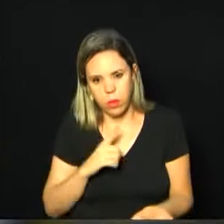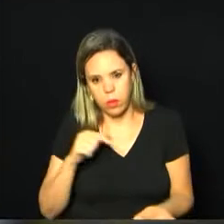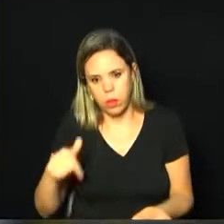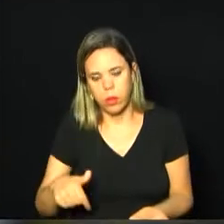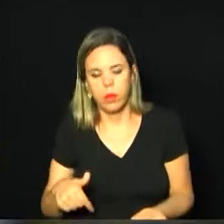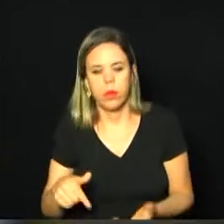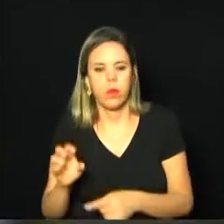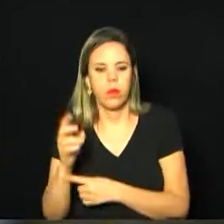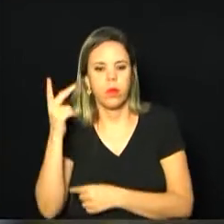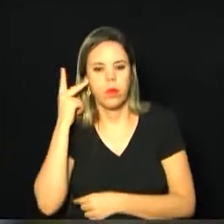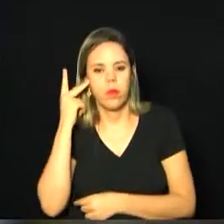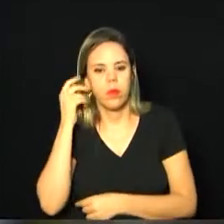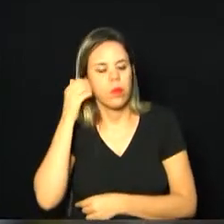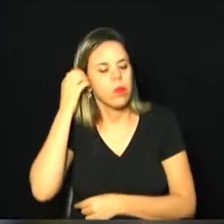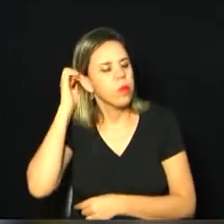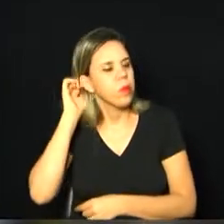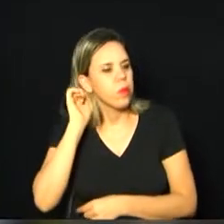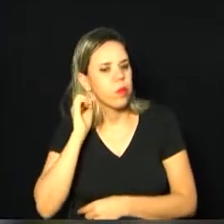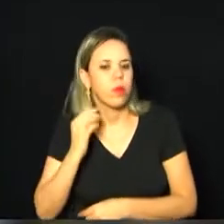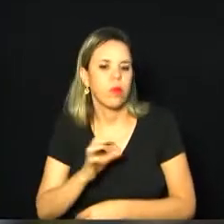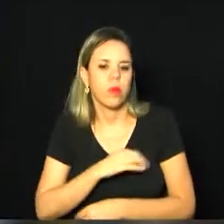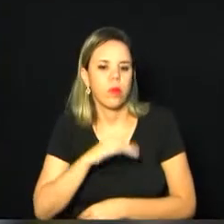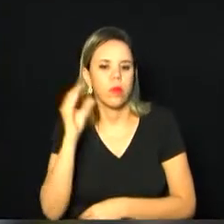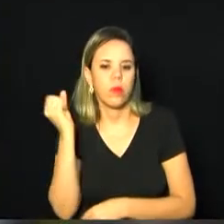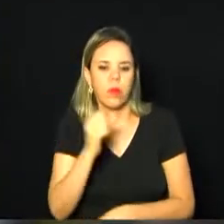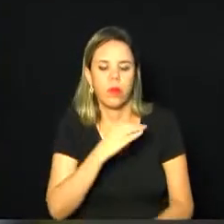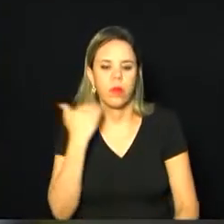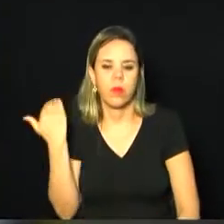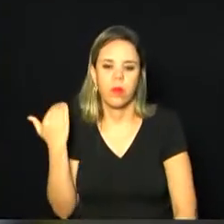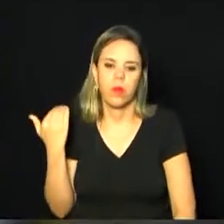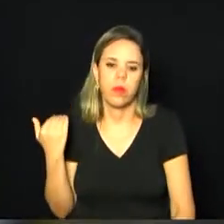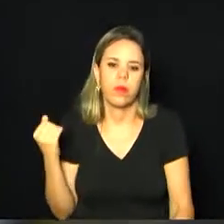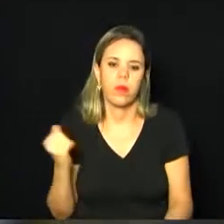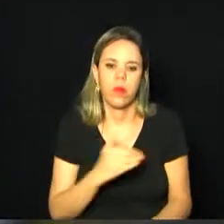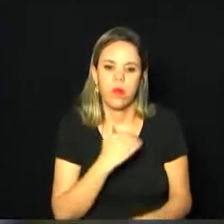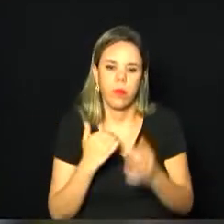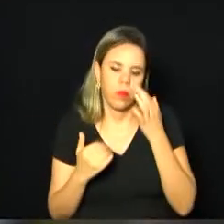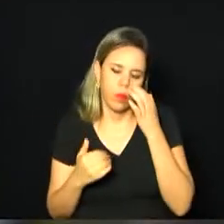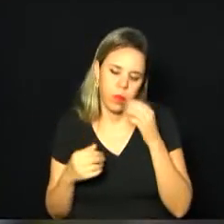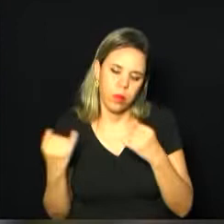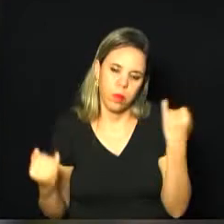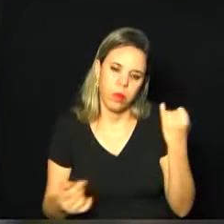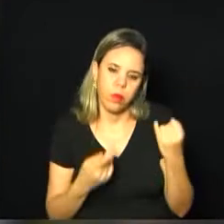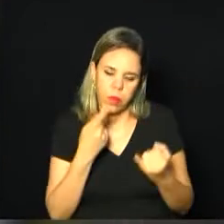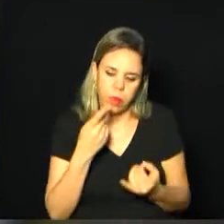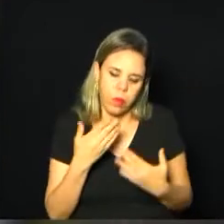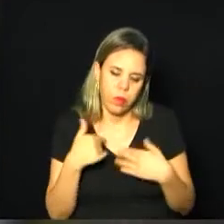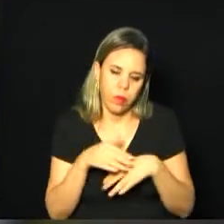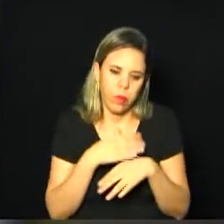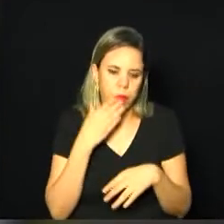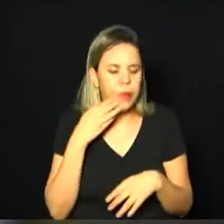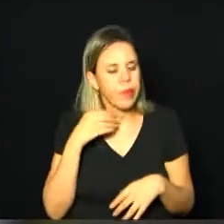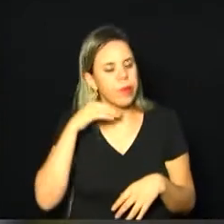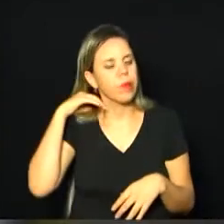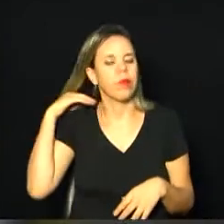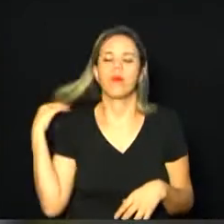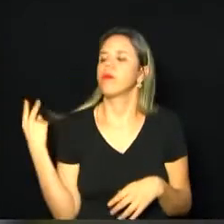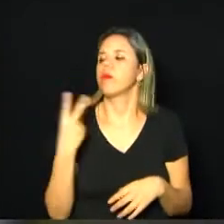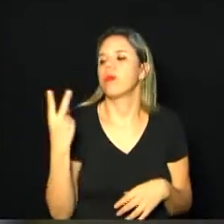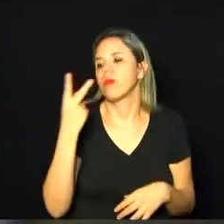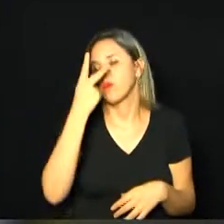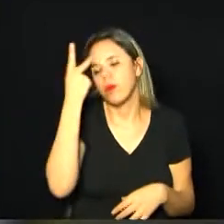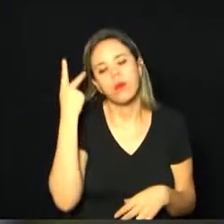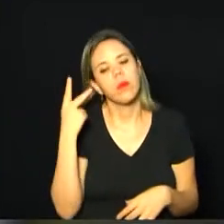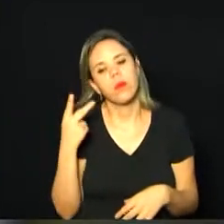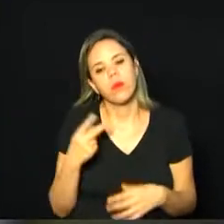aqui em São no Estado de São Paulo a polícia que mais mata mas também por isso aqui mais morre é sempre importante que a gente converse com os dois lados da moeda